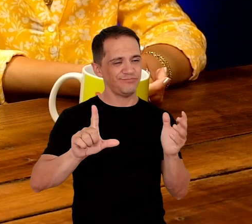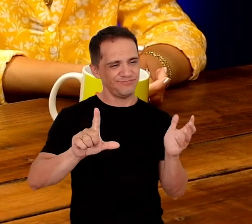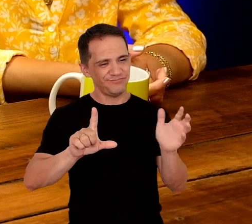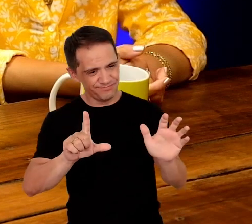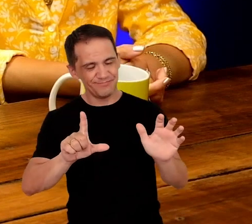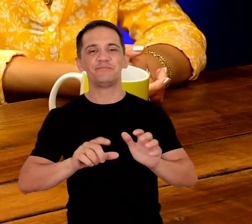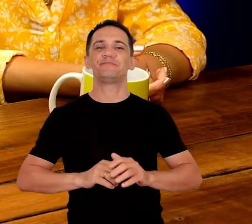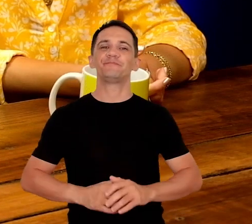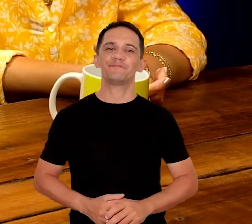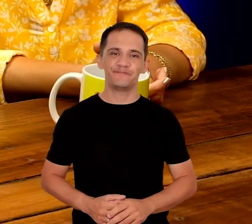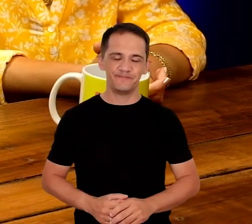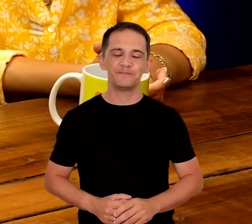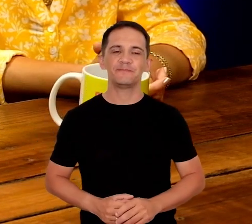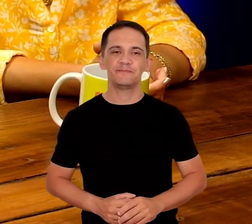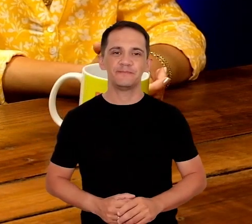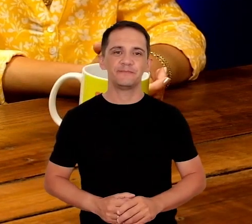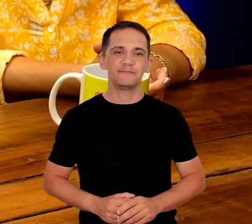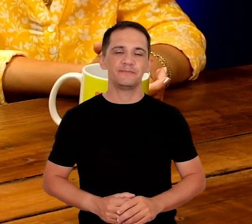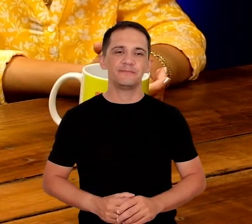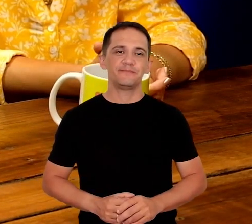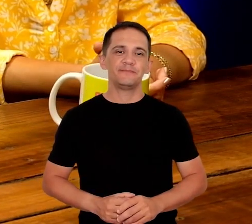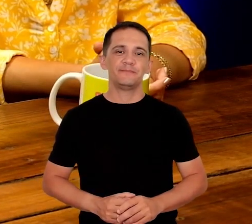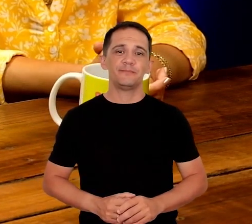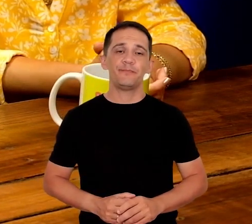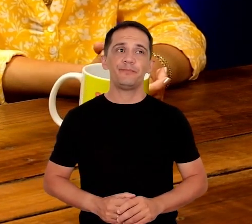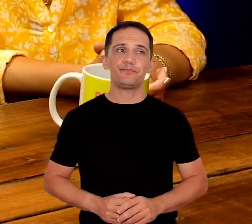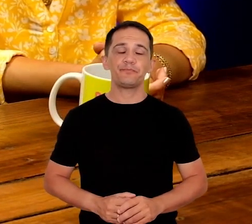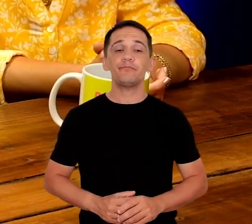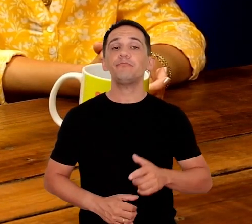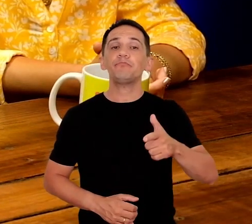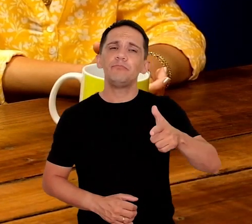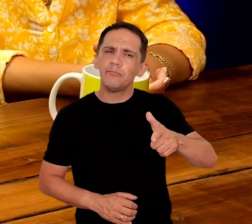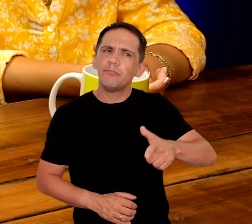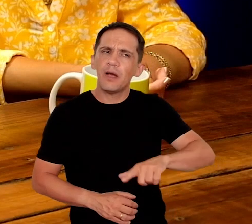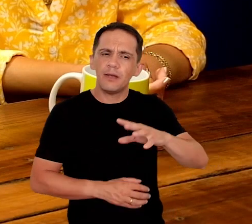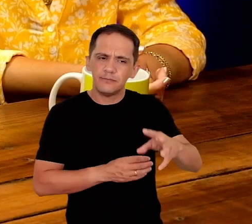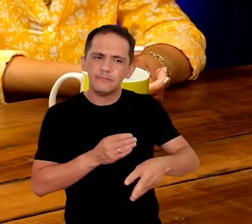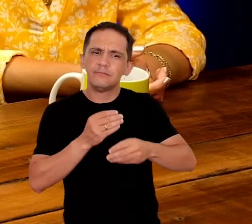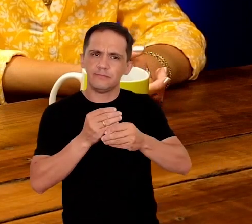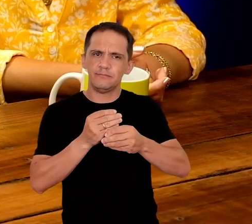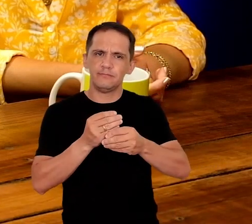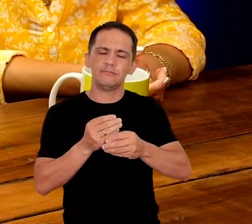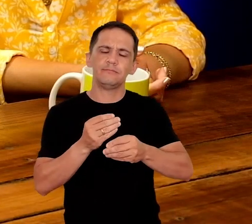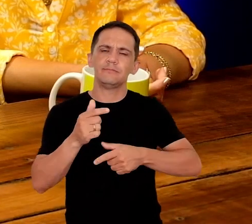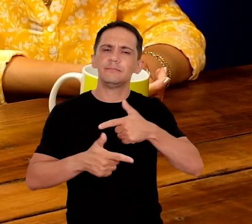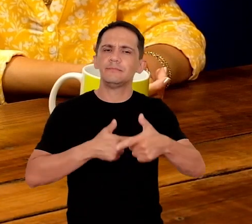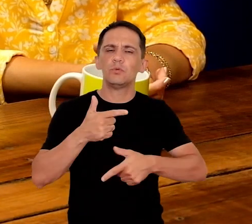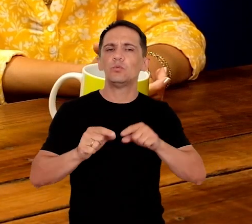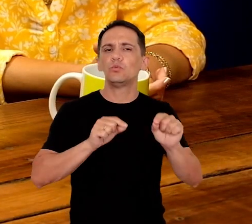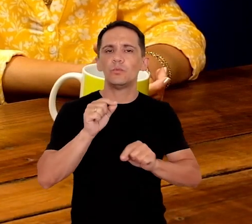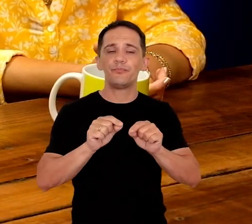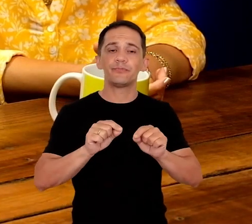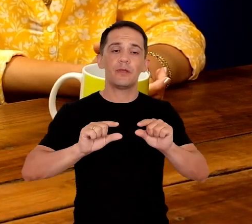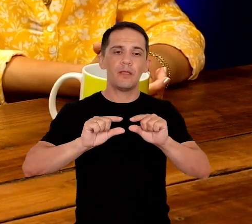a tradução e depois entrega para eles também. E trabalhamos também, não é o nosso carro-chefe assim, mas quando